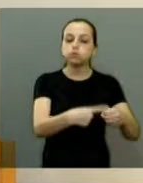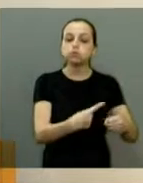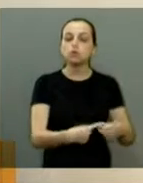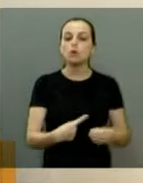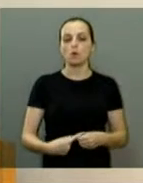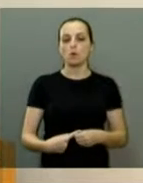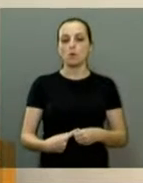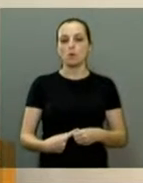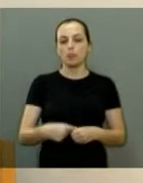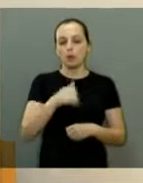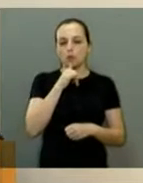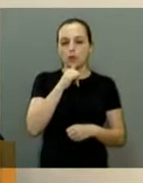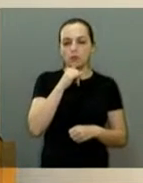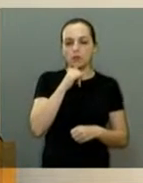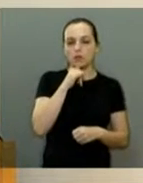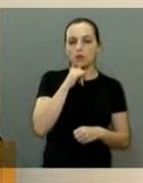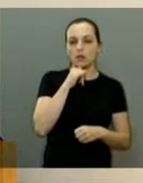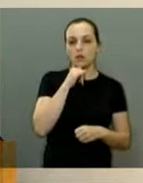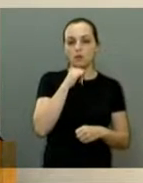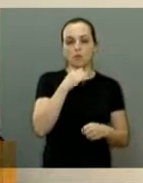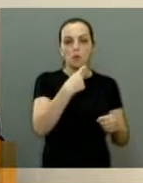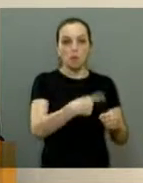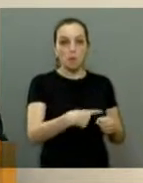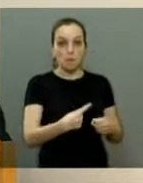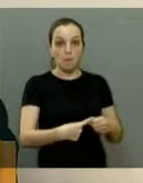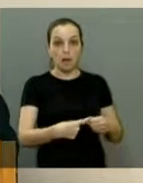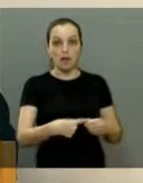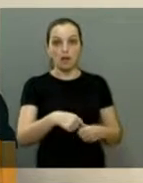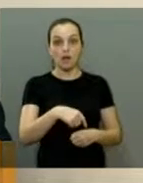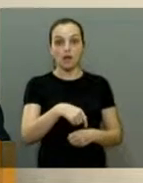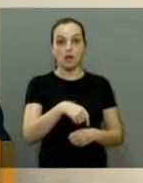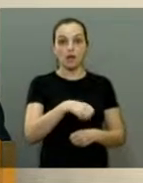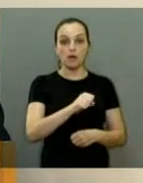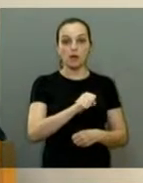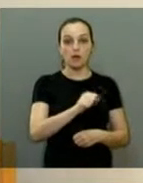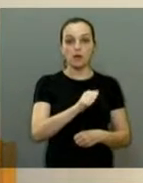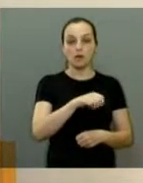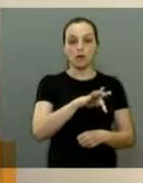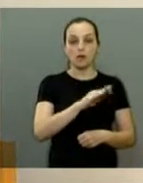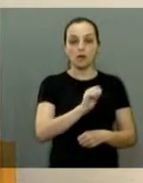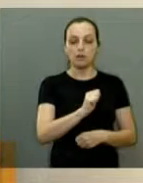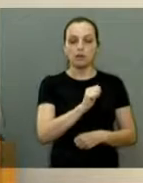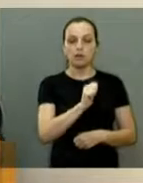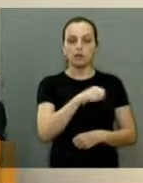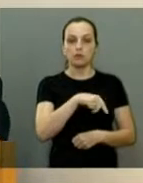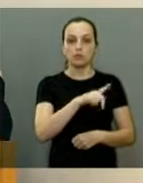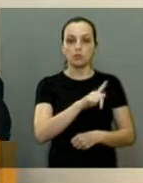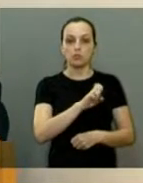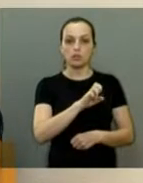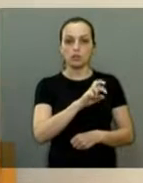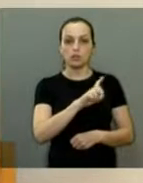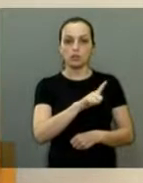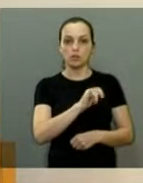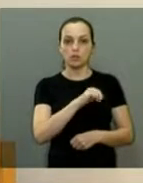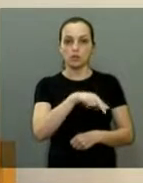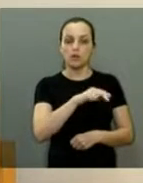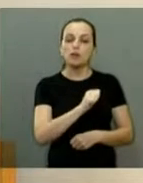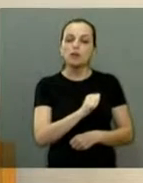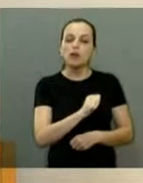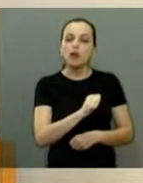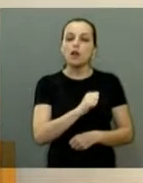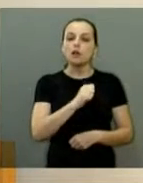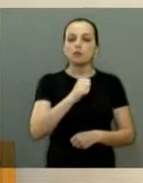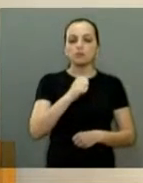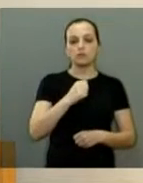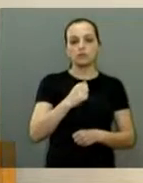nuno jardim santa na no bairro santa angelina foram 1496 no selmi-dei